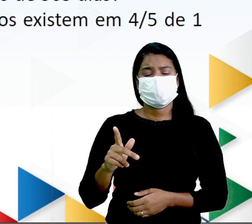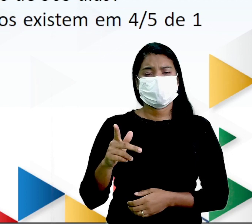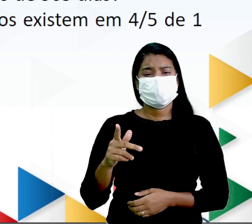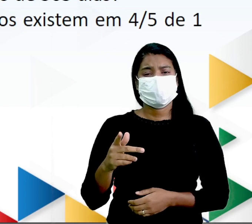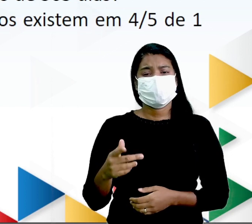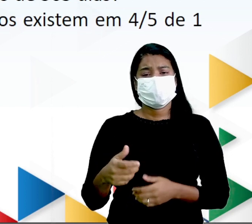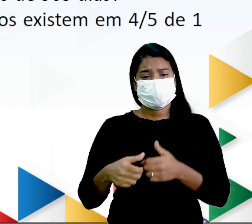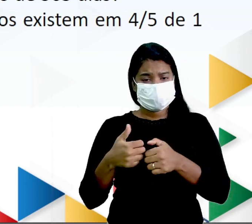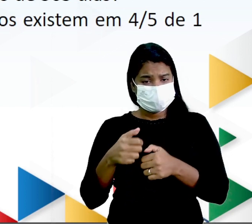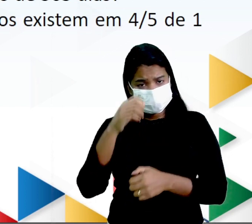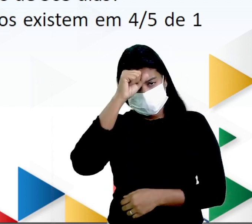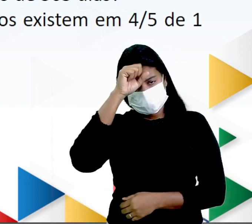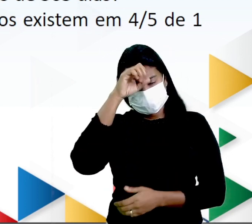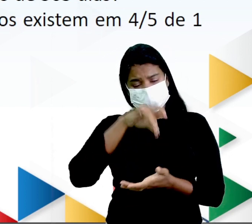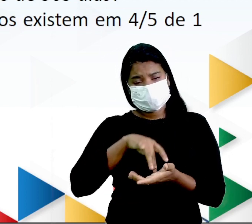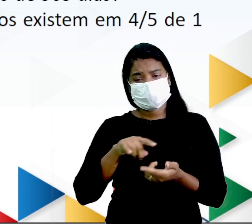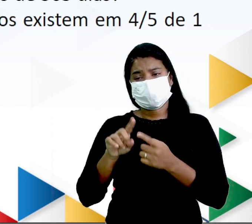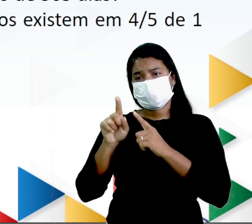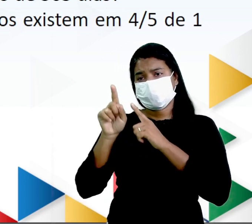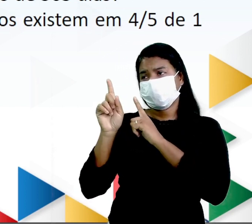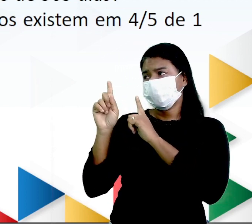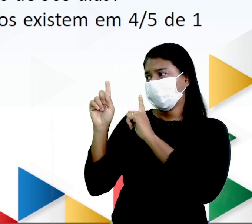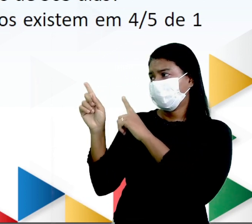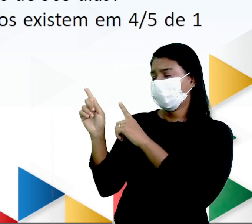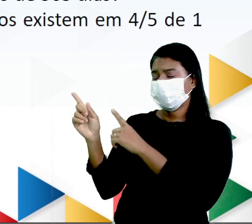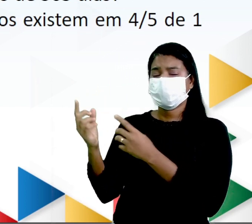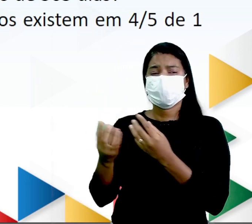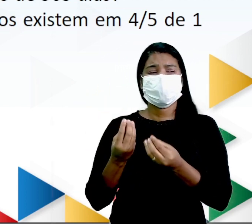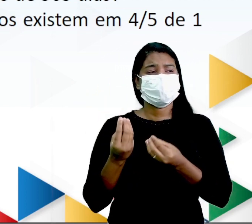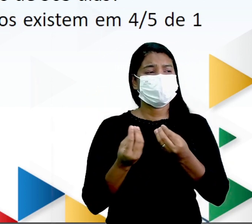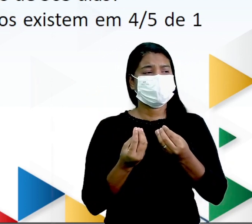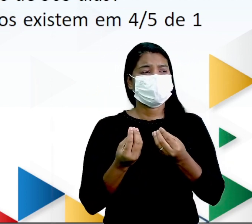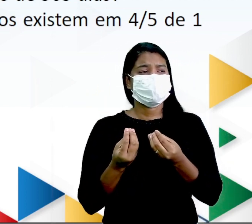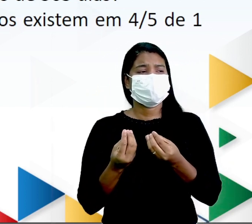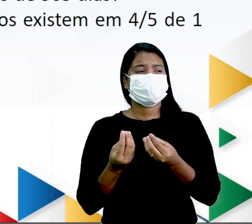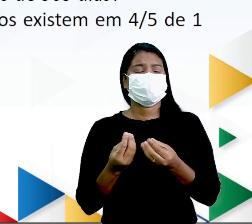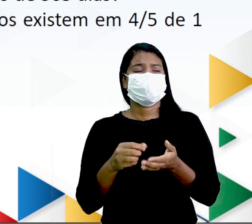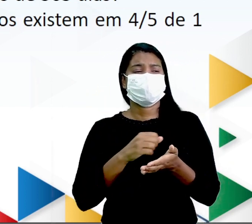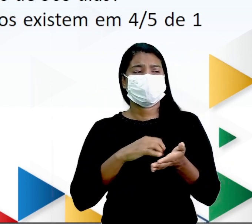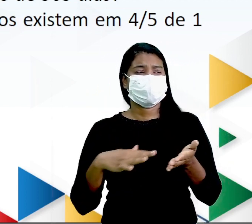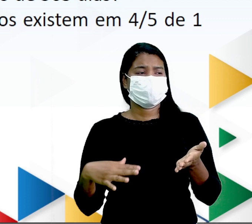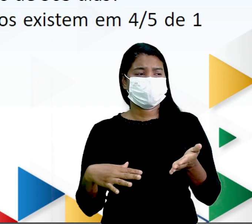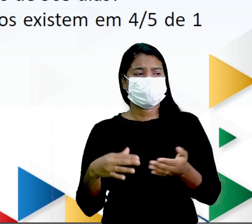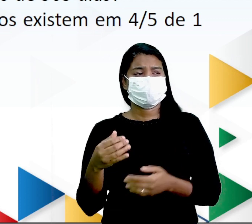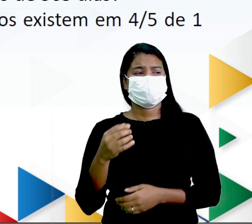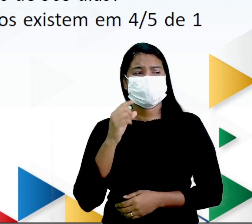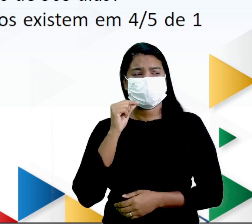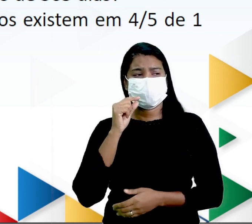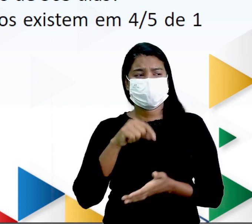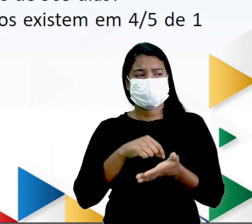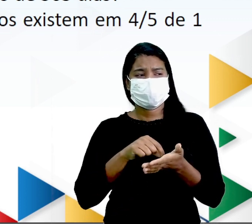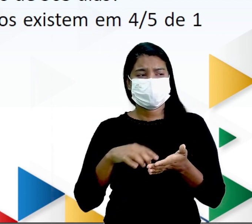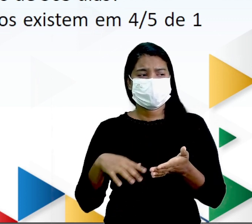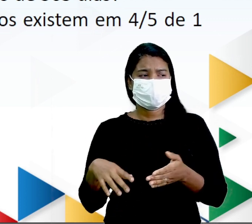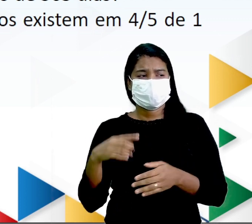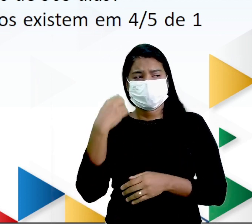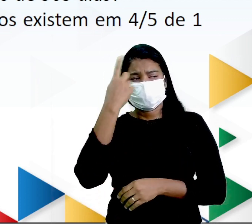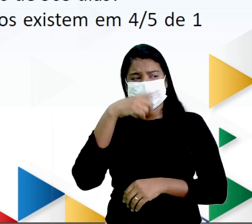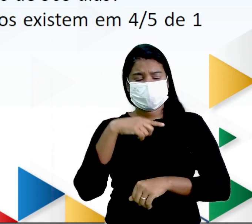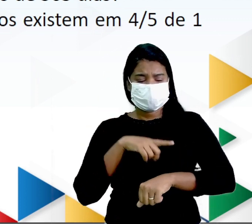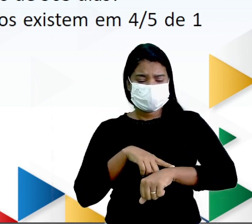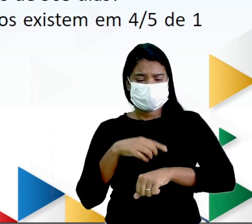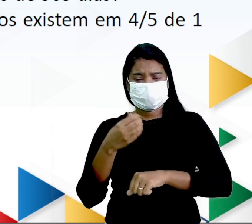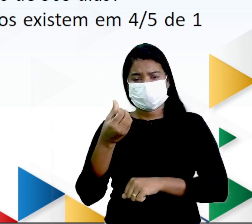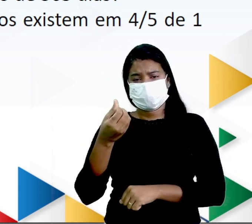calculadora, você vai aprender também comigo aqui como faz isso na ponta do lápis, tá bom? Como uma hora tem 60